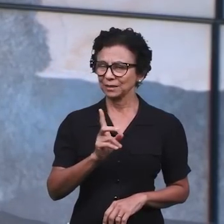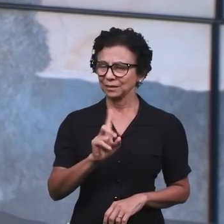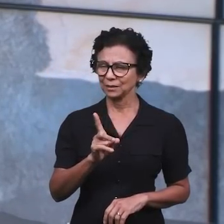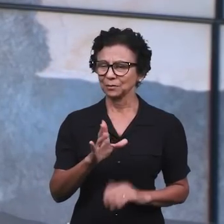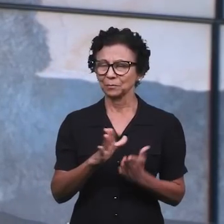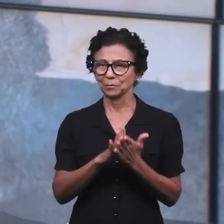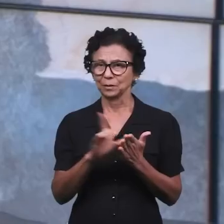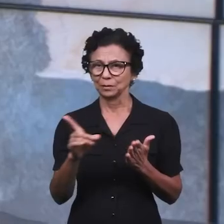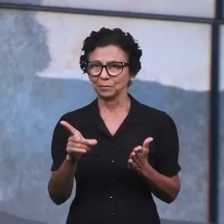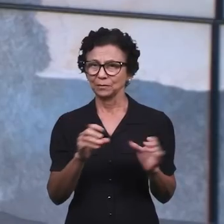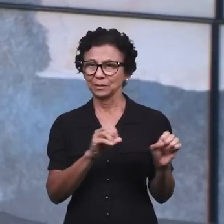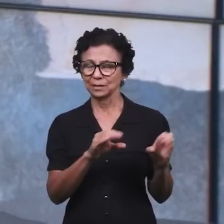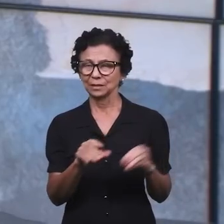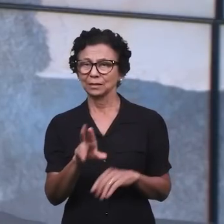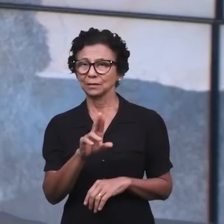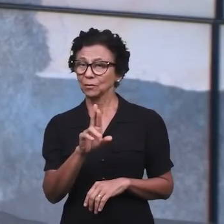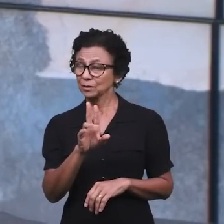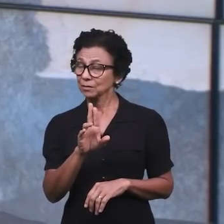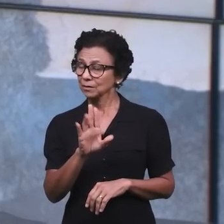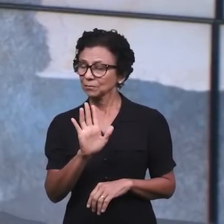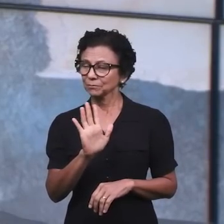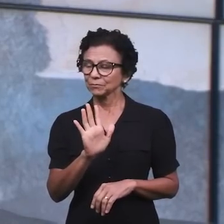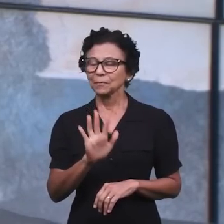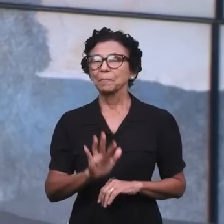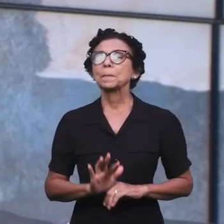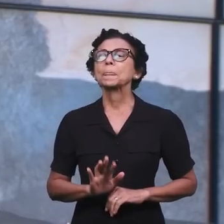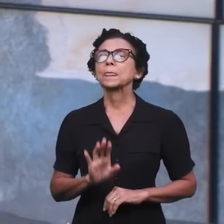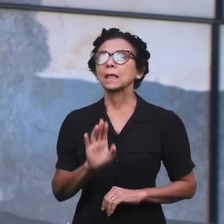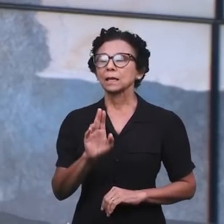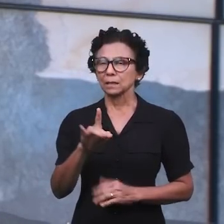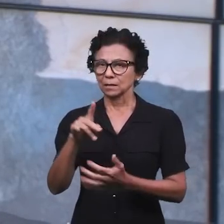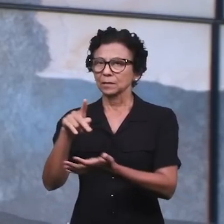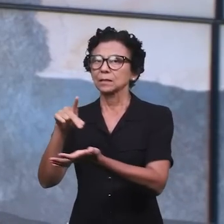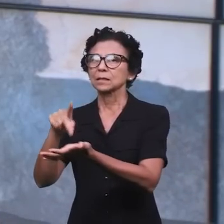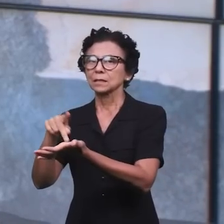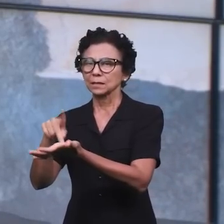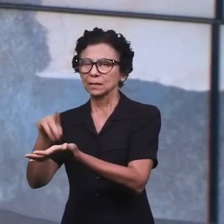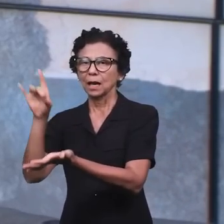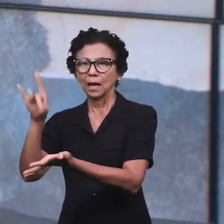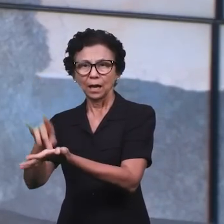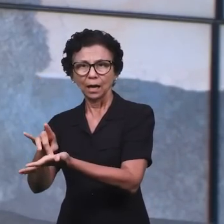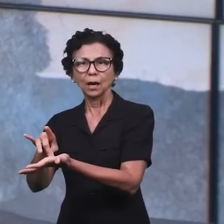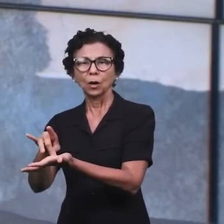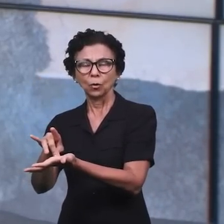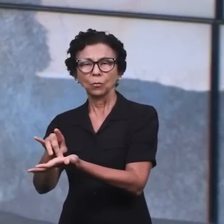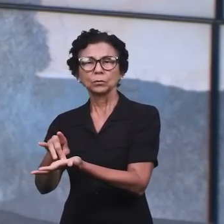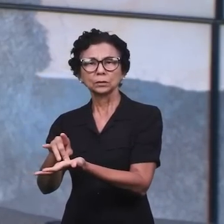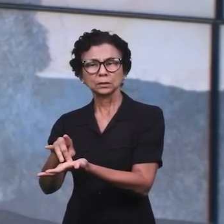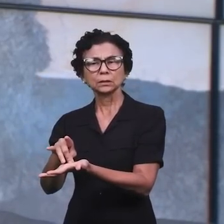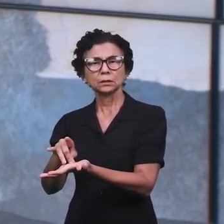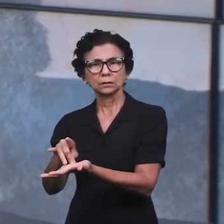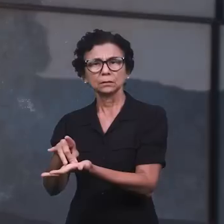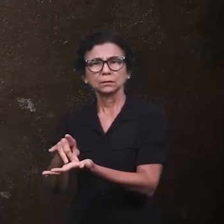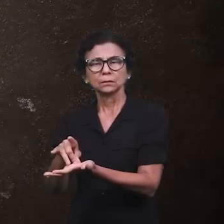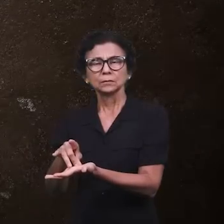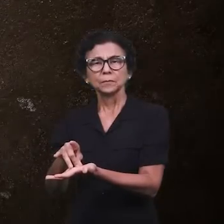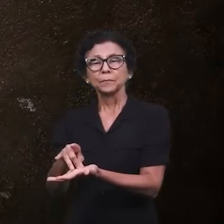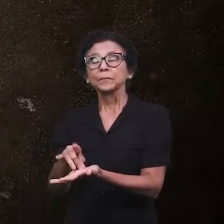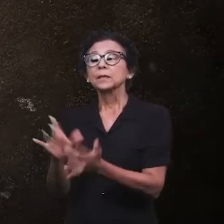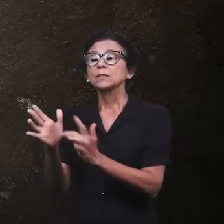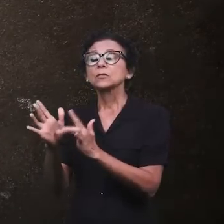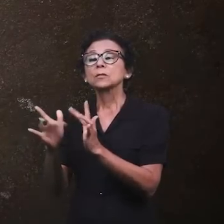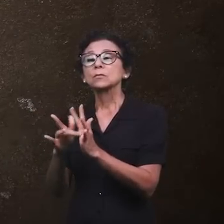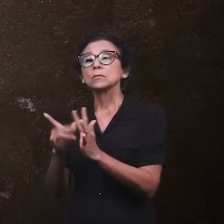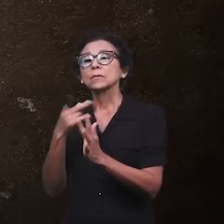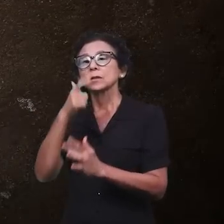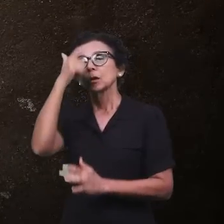Bíblia nos ensina. A Bíblia diz que existe sim uma verdade. Jesus, certa vez, ele disse: eu sou